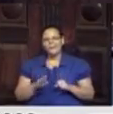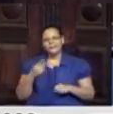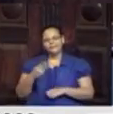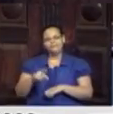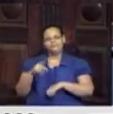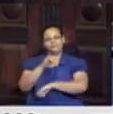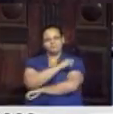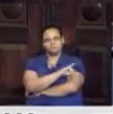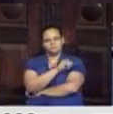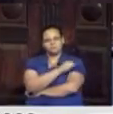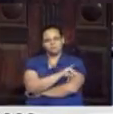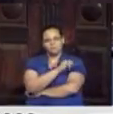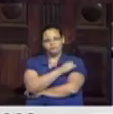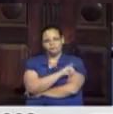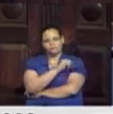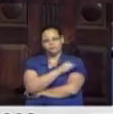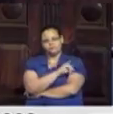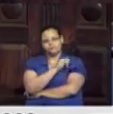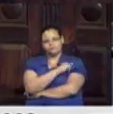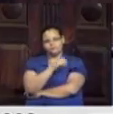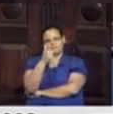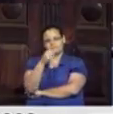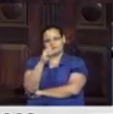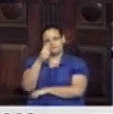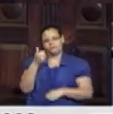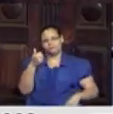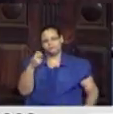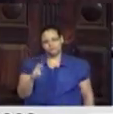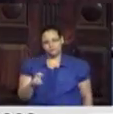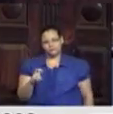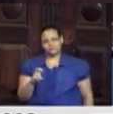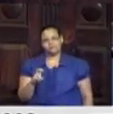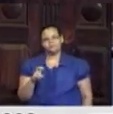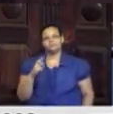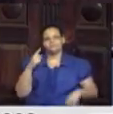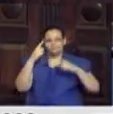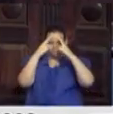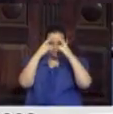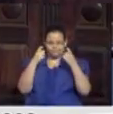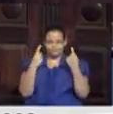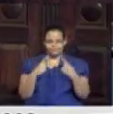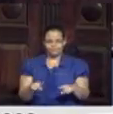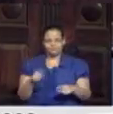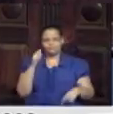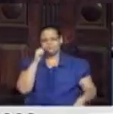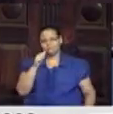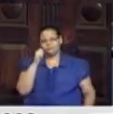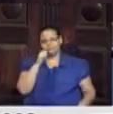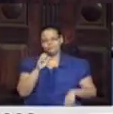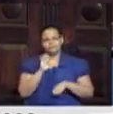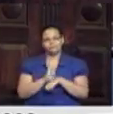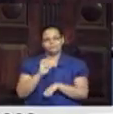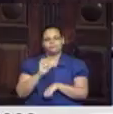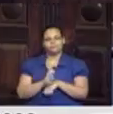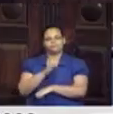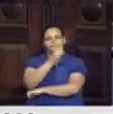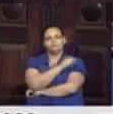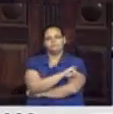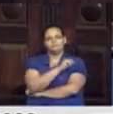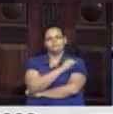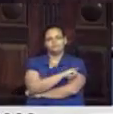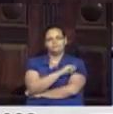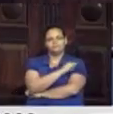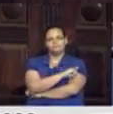Rio de Janeiro. Eu trago dados de 2015, dados sobre violência contra a mulher no estado do Rio de Janeiro,